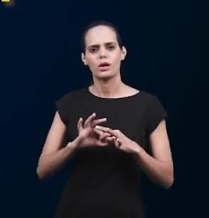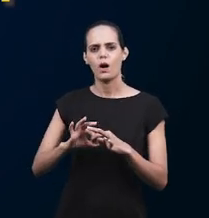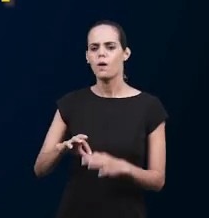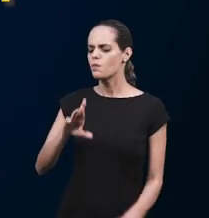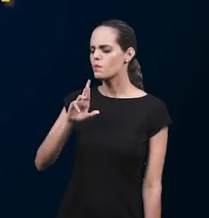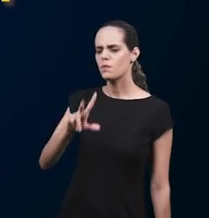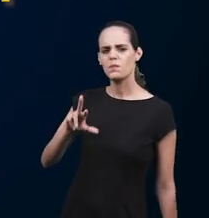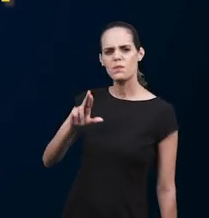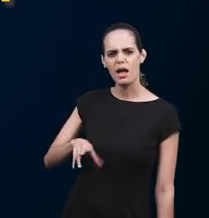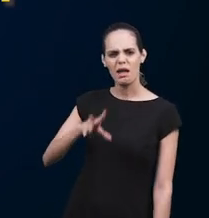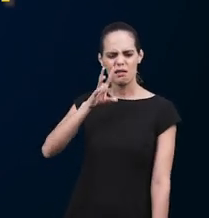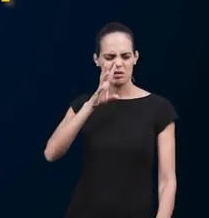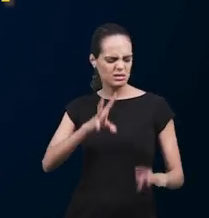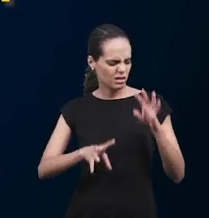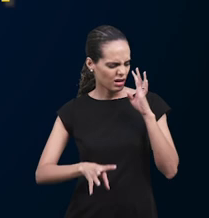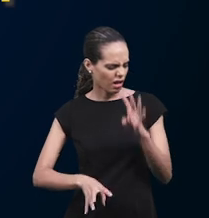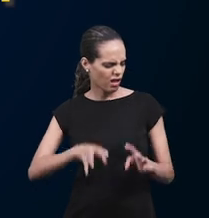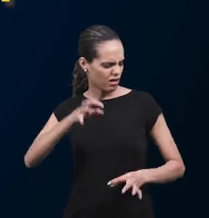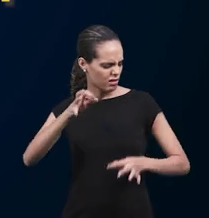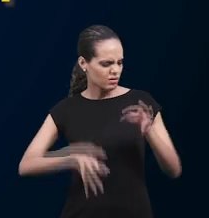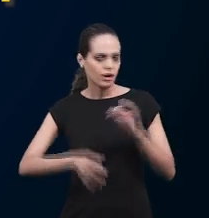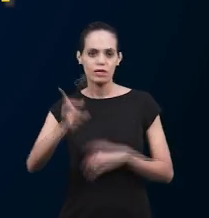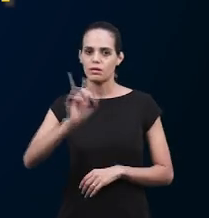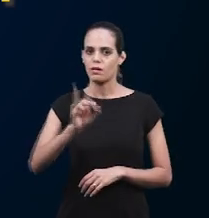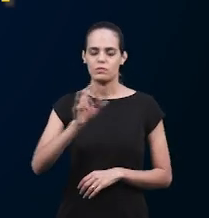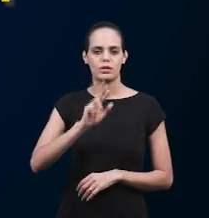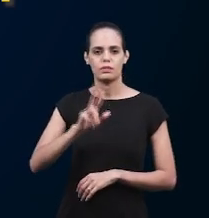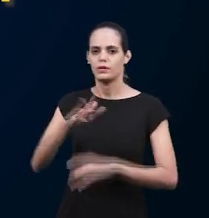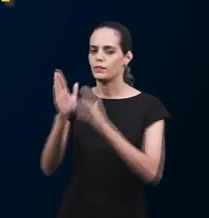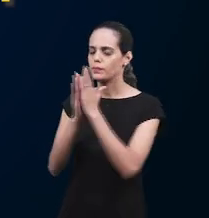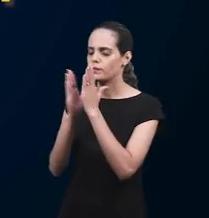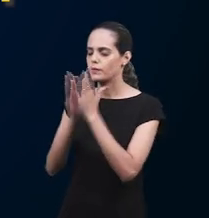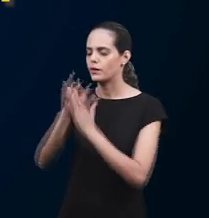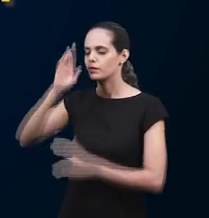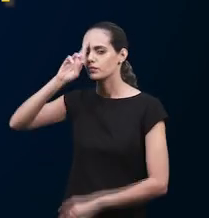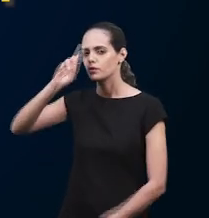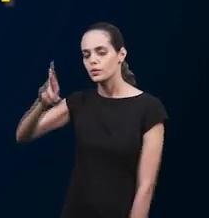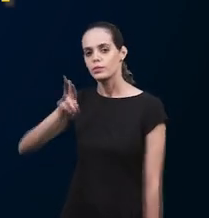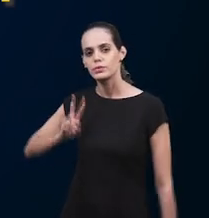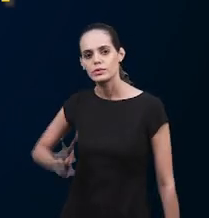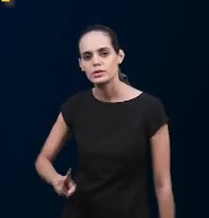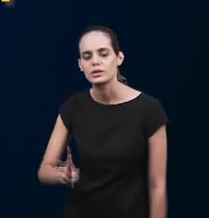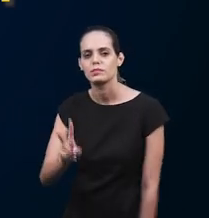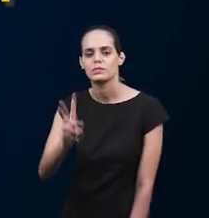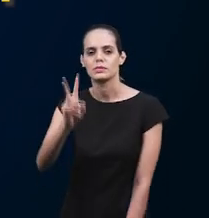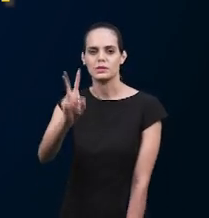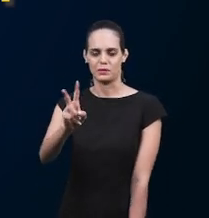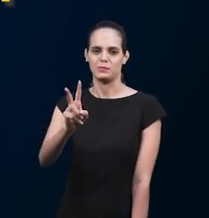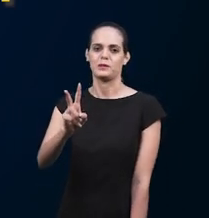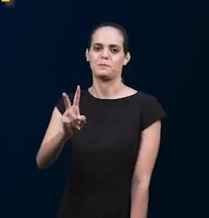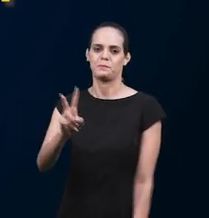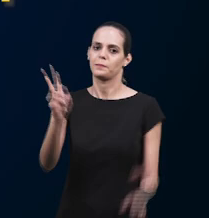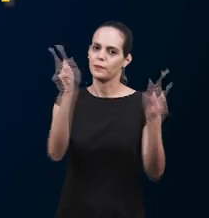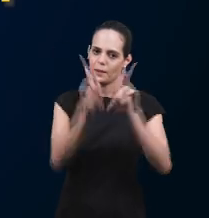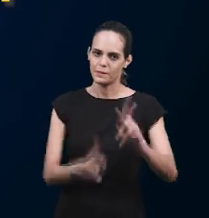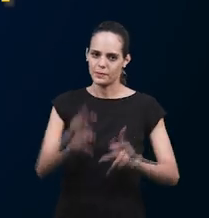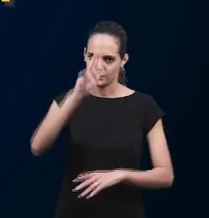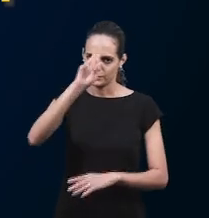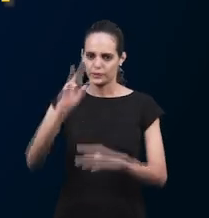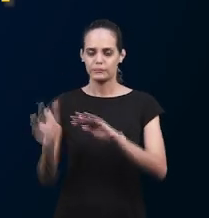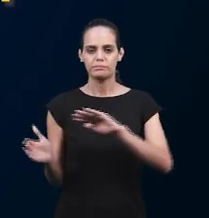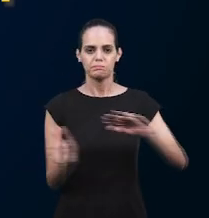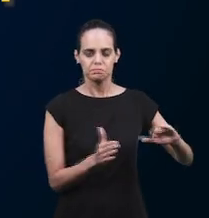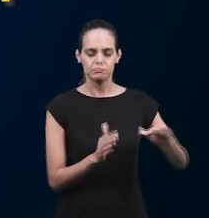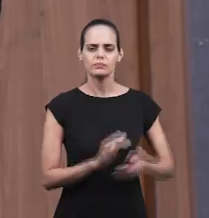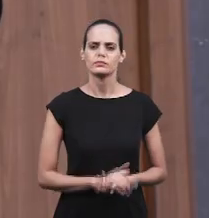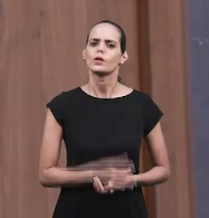comunhão, que não é uma atitude de julgamento, mas de oração, e recorrendo sempre ao Senhor Deus. A